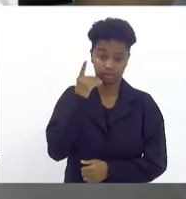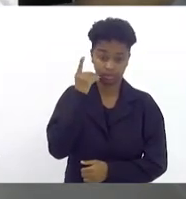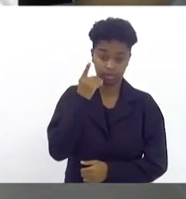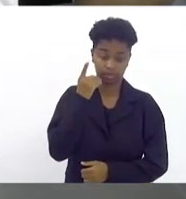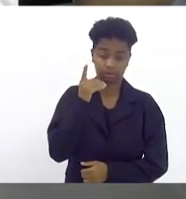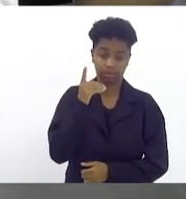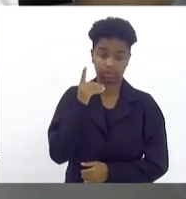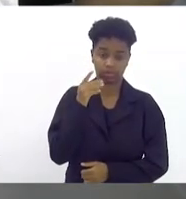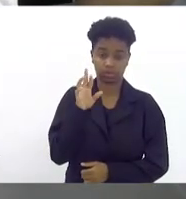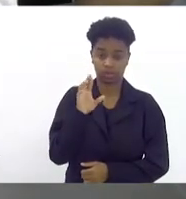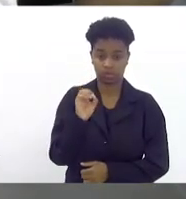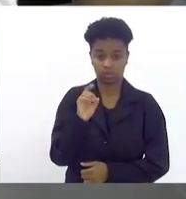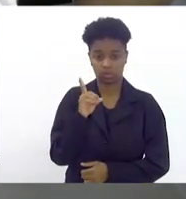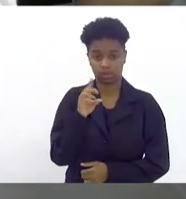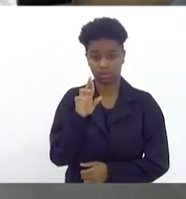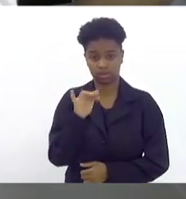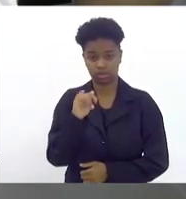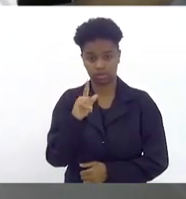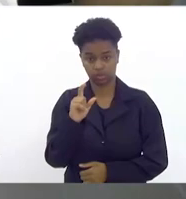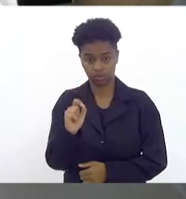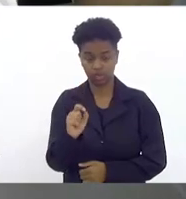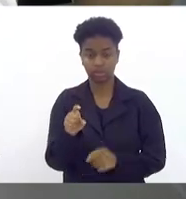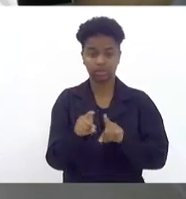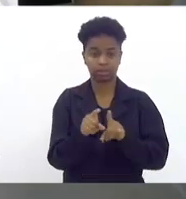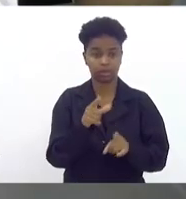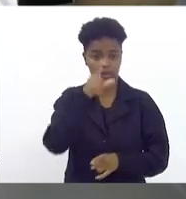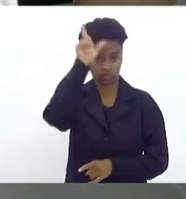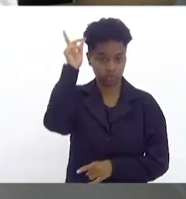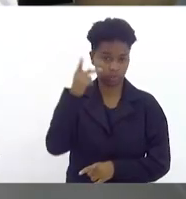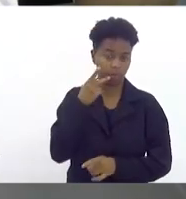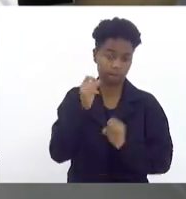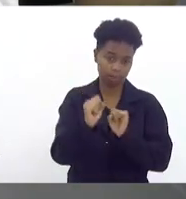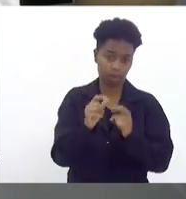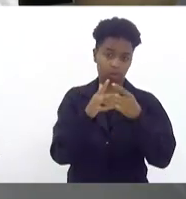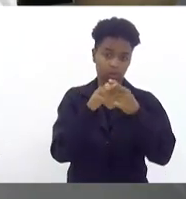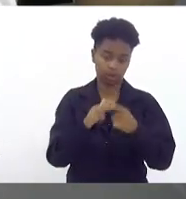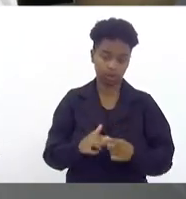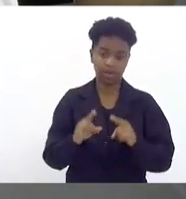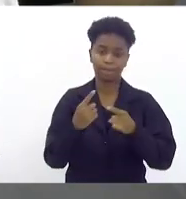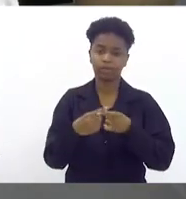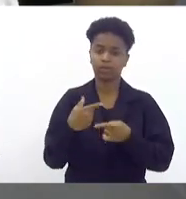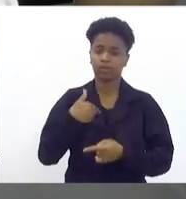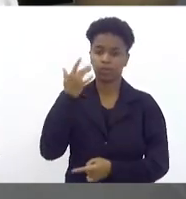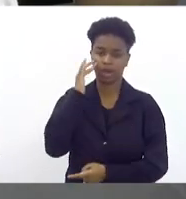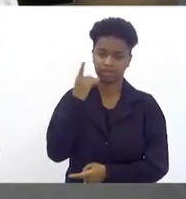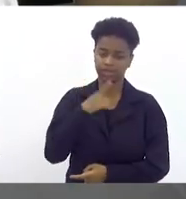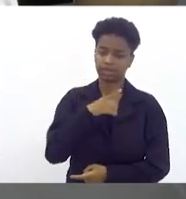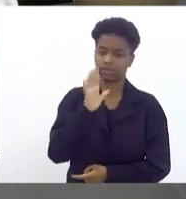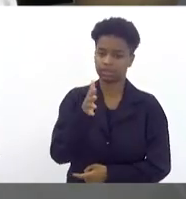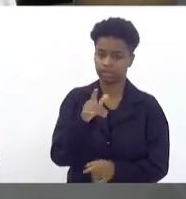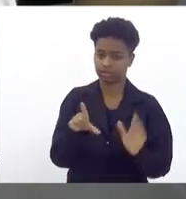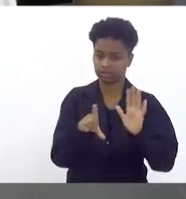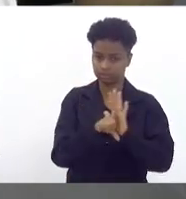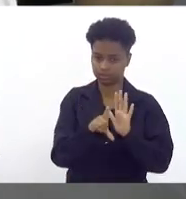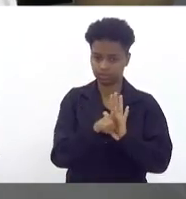Rodrigo Amorim, sobretudo Luiz Paulo, me corrijam. Eu acho que já há uma lei, deputado Luiz Paulo,